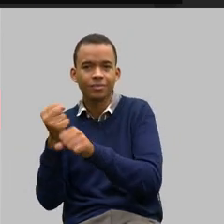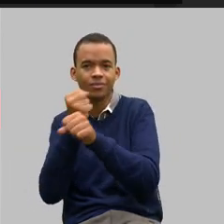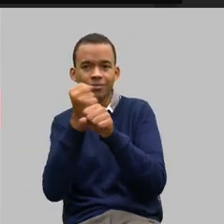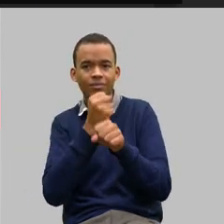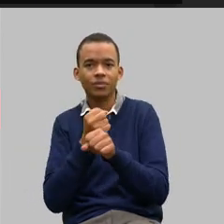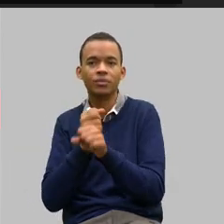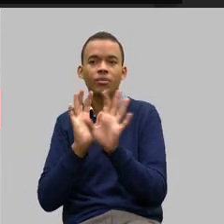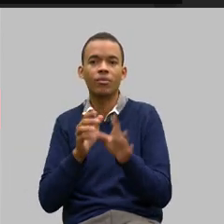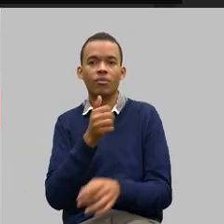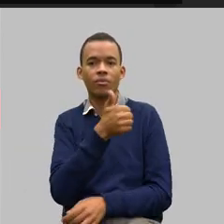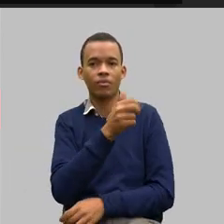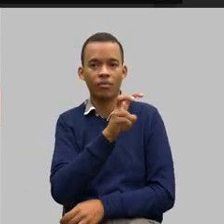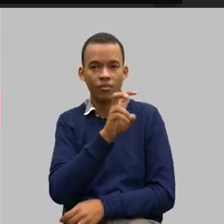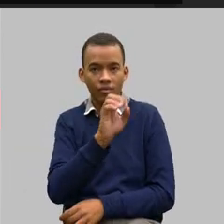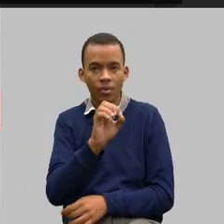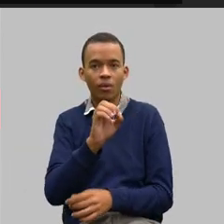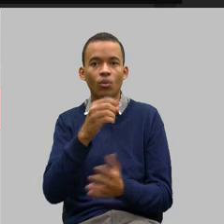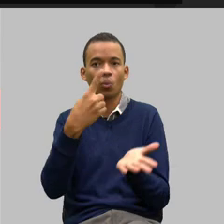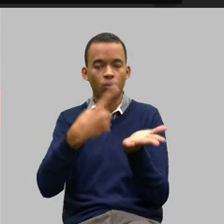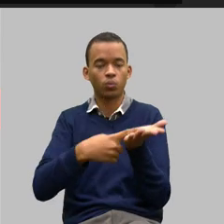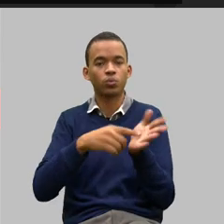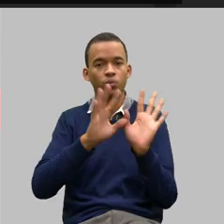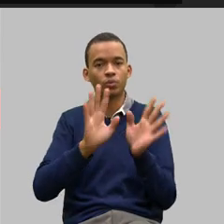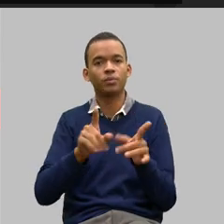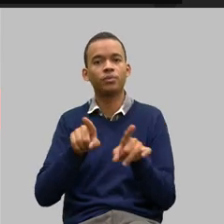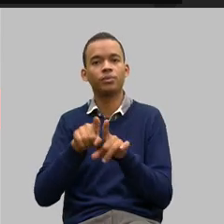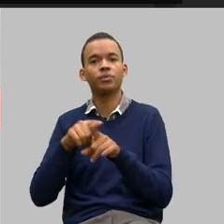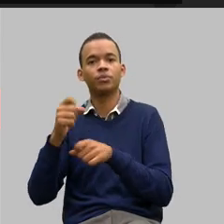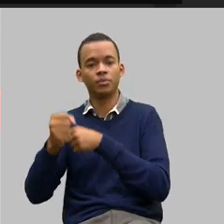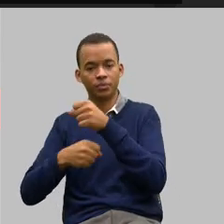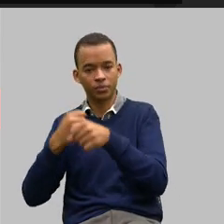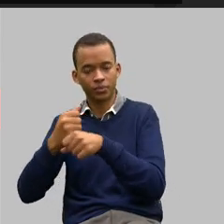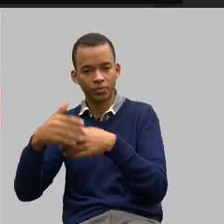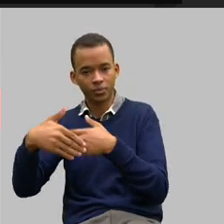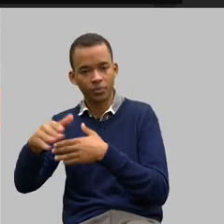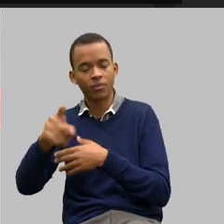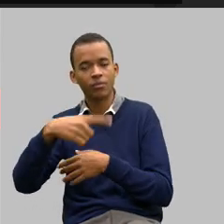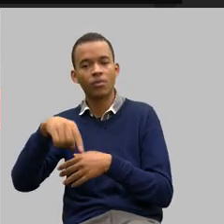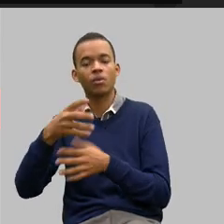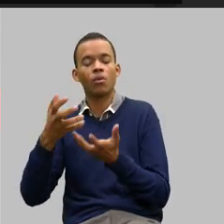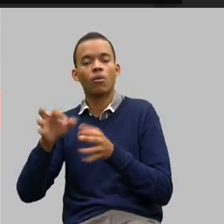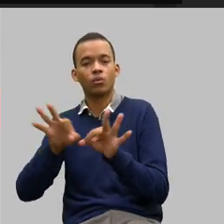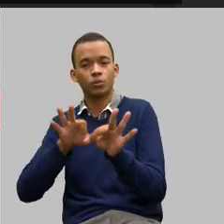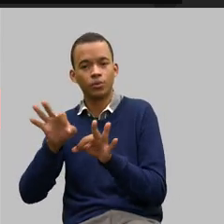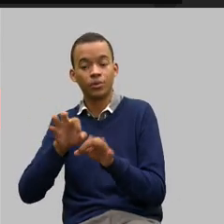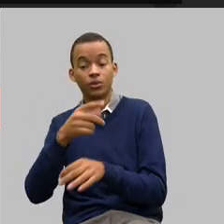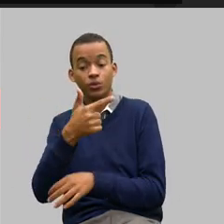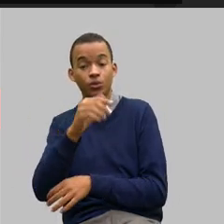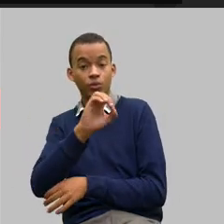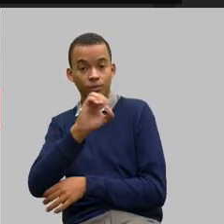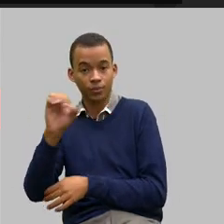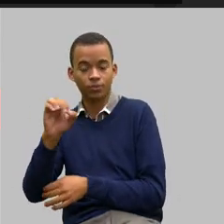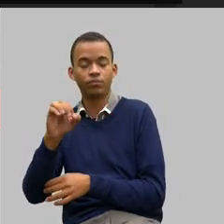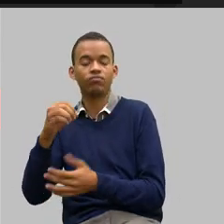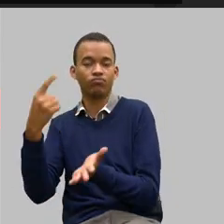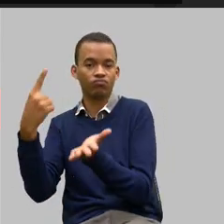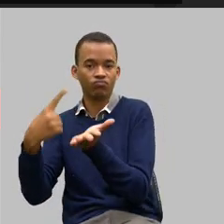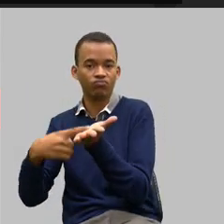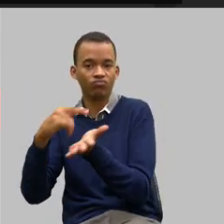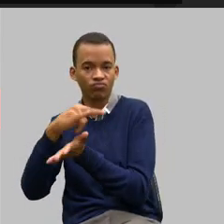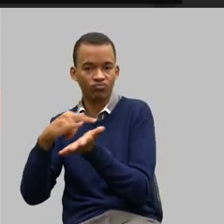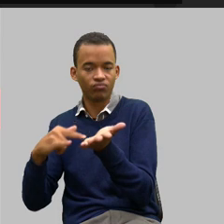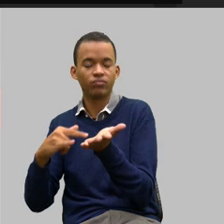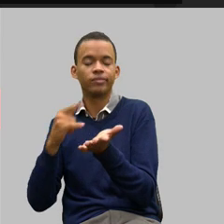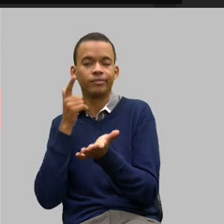vem né quando temos aí a a vedação do período eleitoral 200 convênios Então esse é o nosso esforço para poder né de fato eh